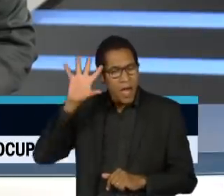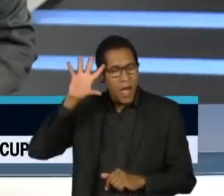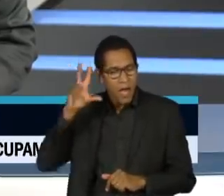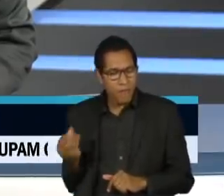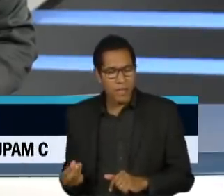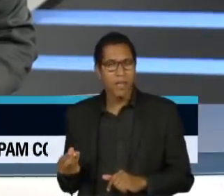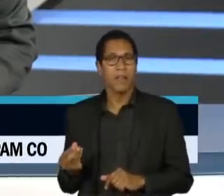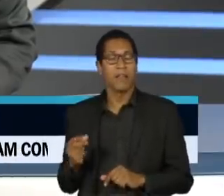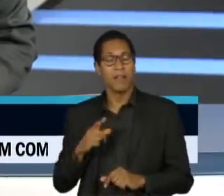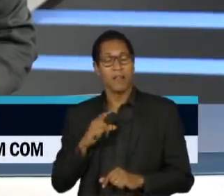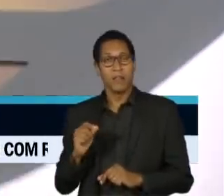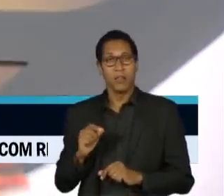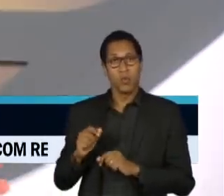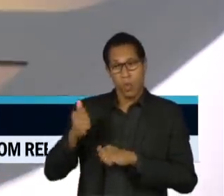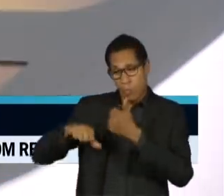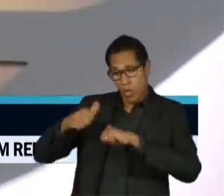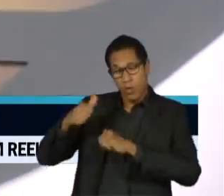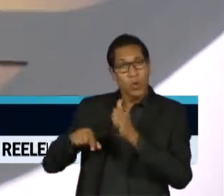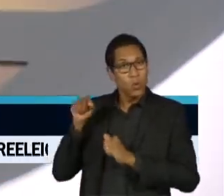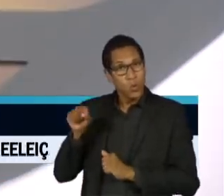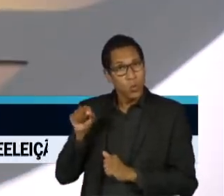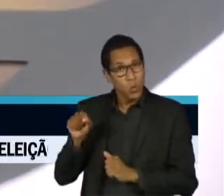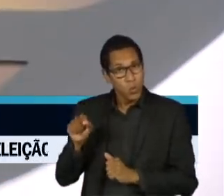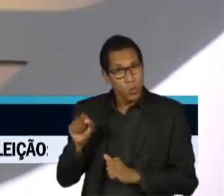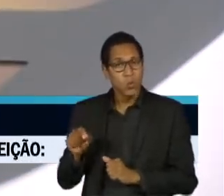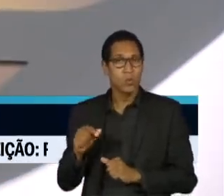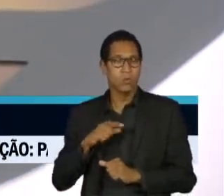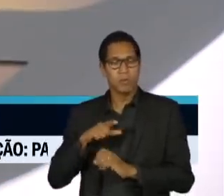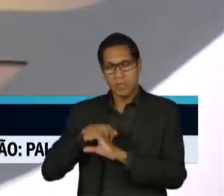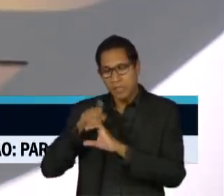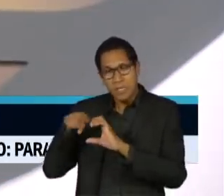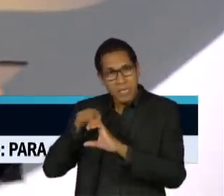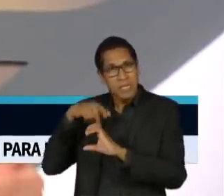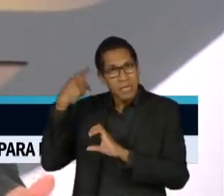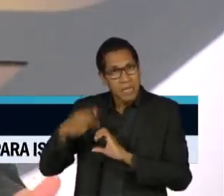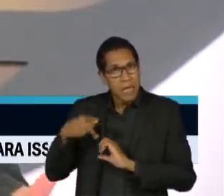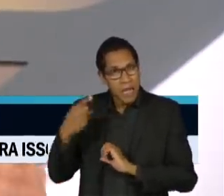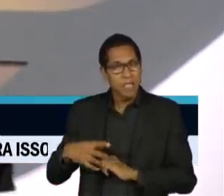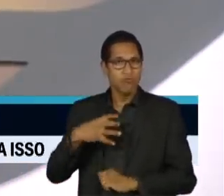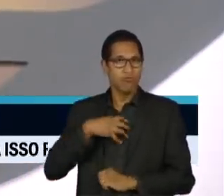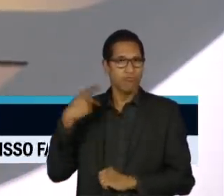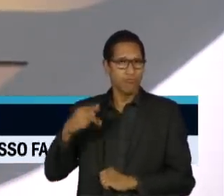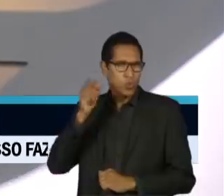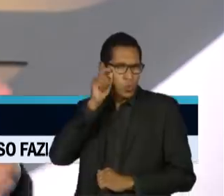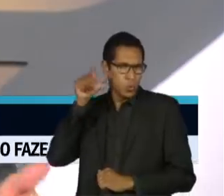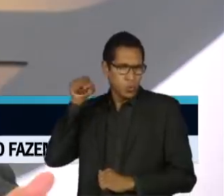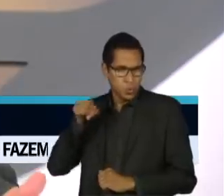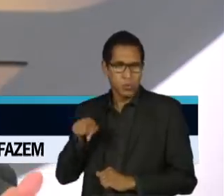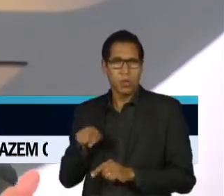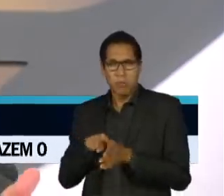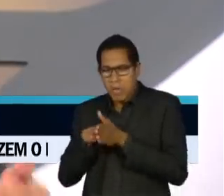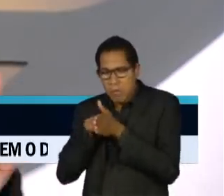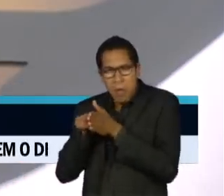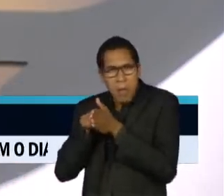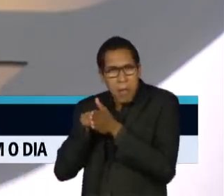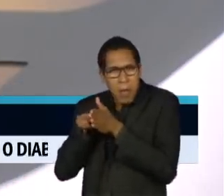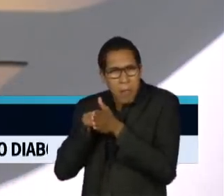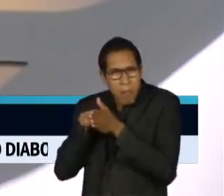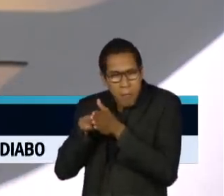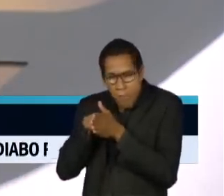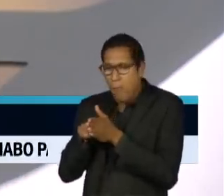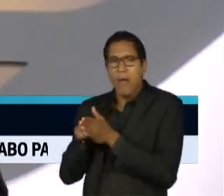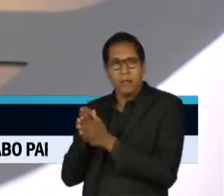brasileiro, a ciência do sul global, a ciência africana, que esteve na vanguarda da descoberta, na vanguarda da luta,